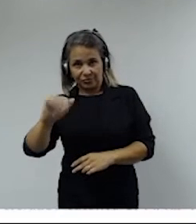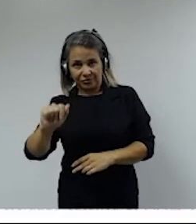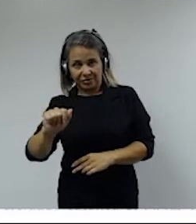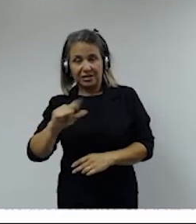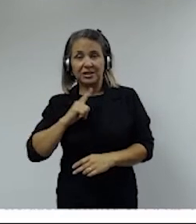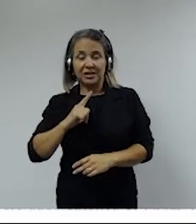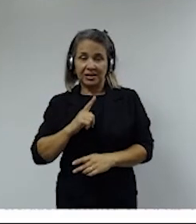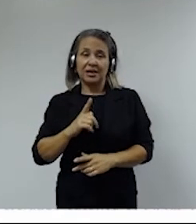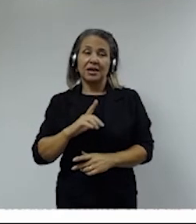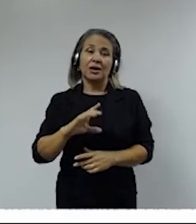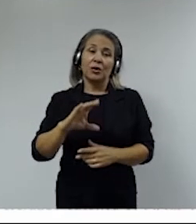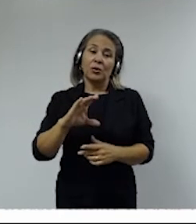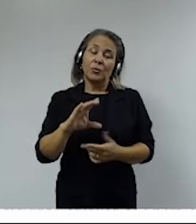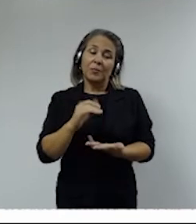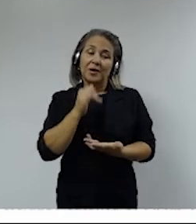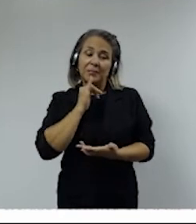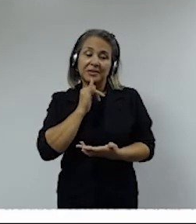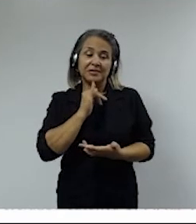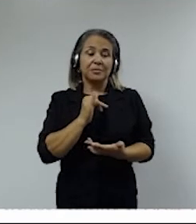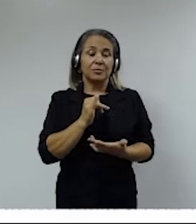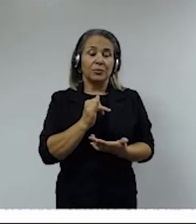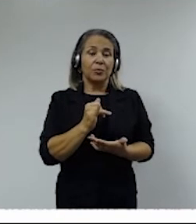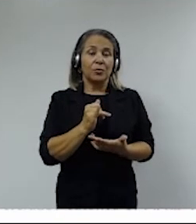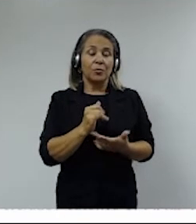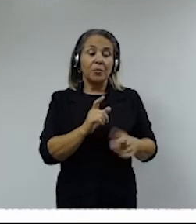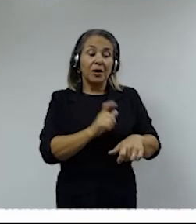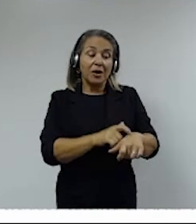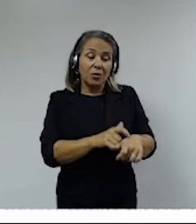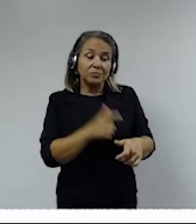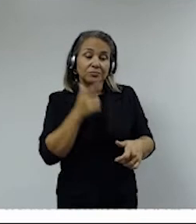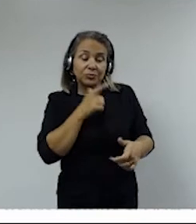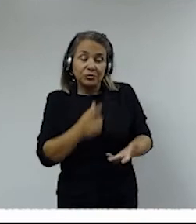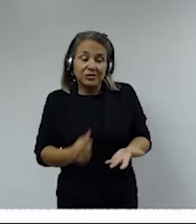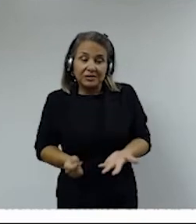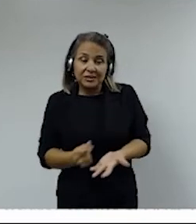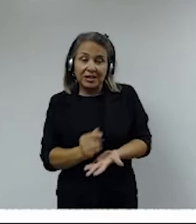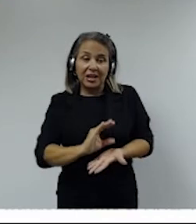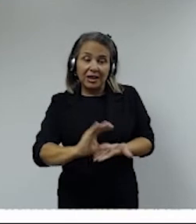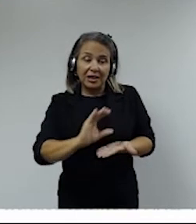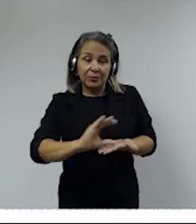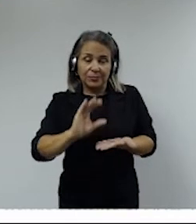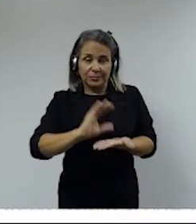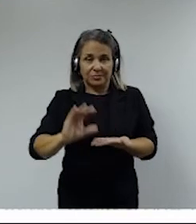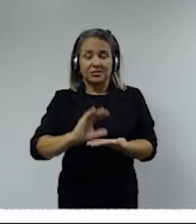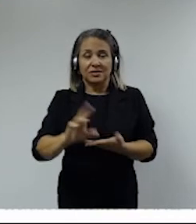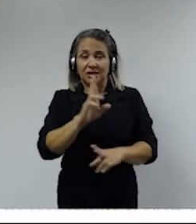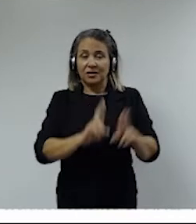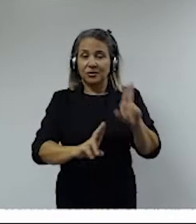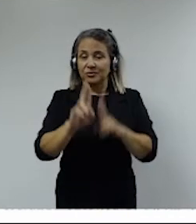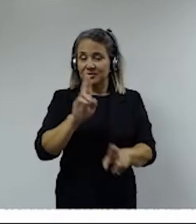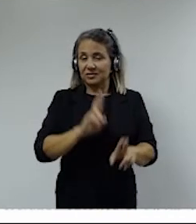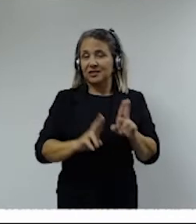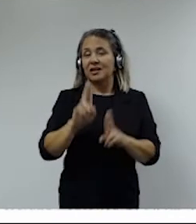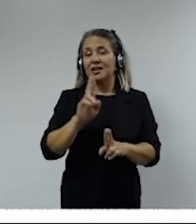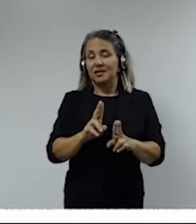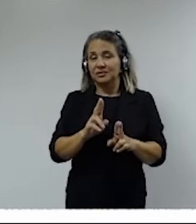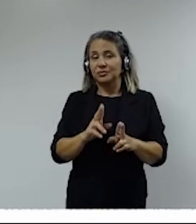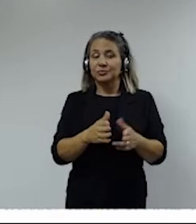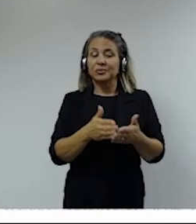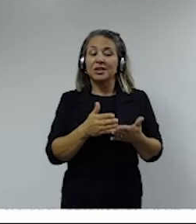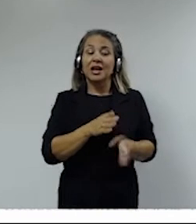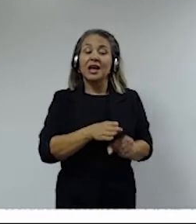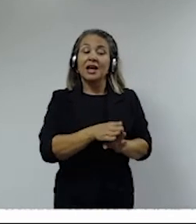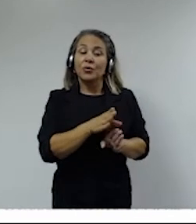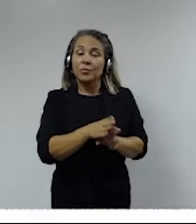um score, né, de alocação de recursos, ele é, na verdade, utilizado e recomendado